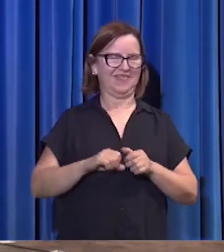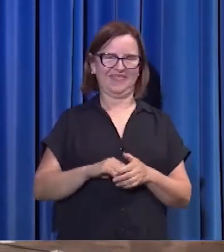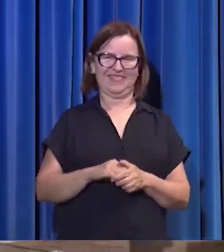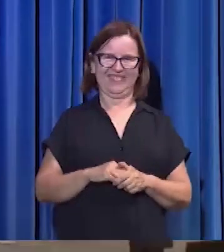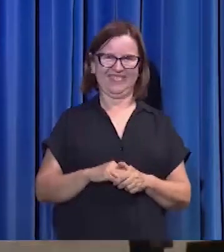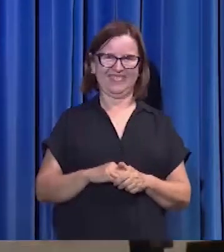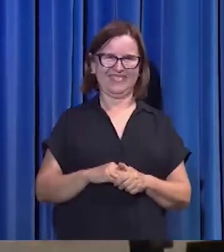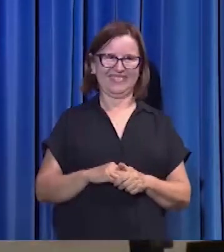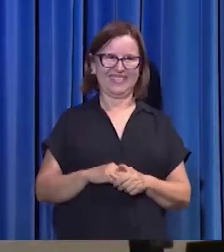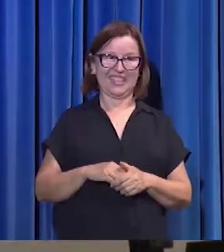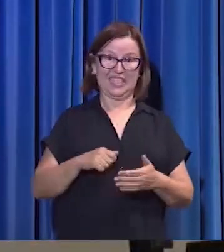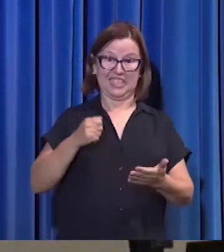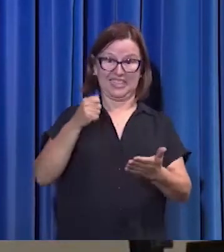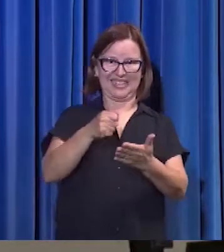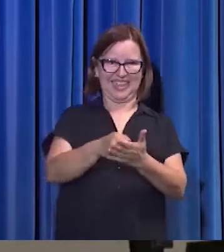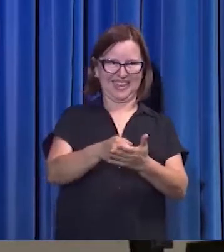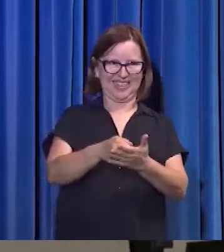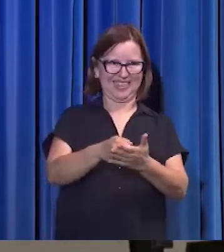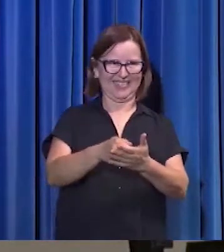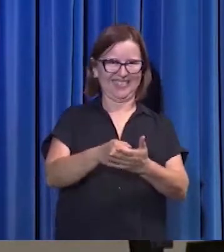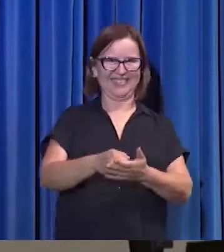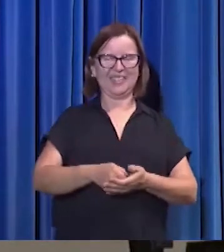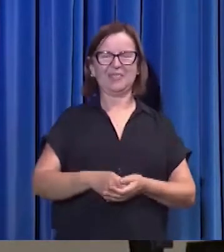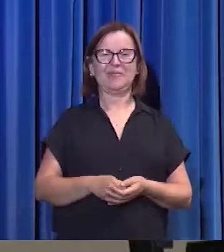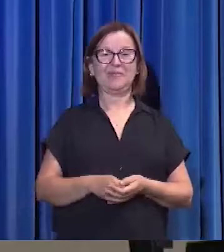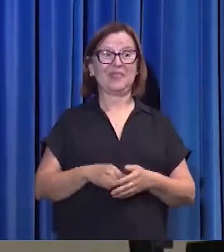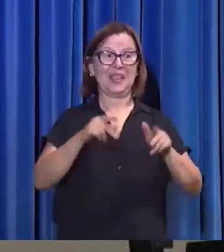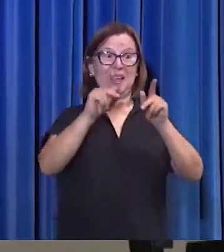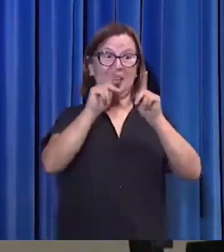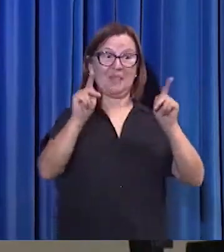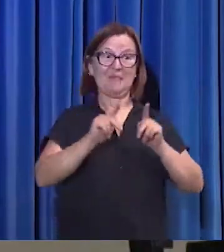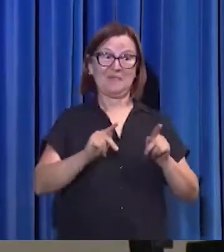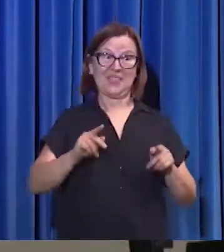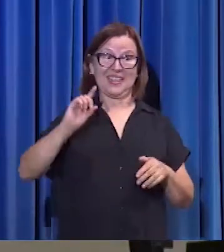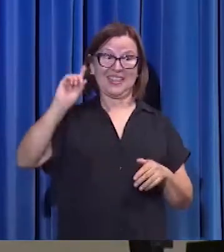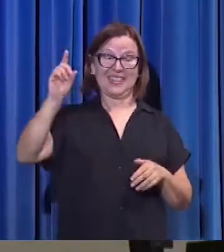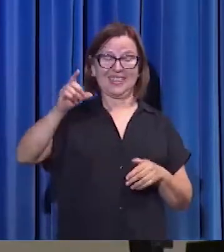Está garantido. A paz de Deus é um dom.